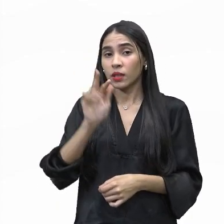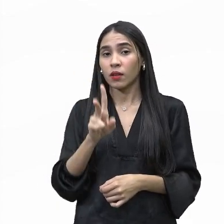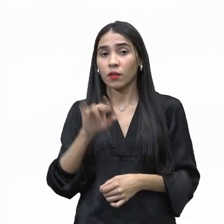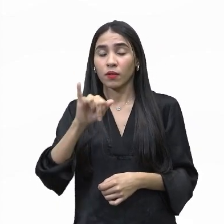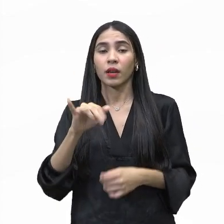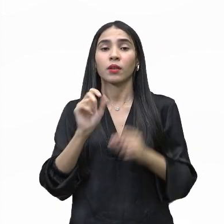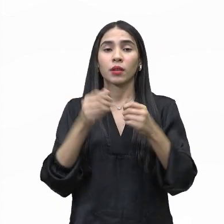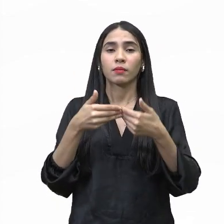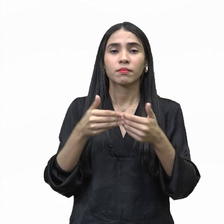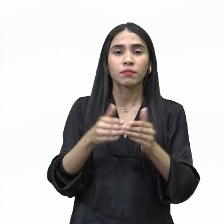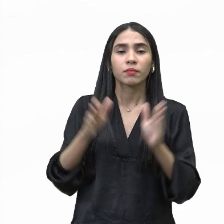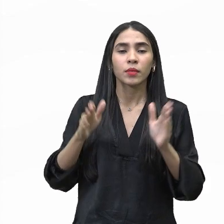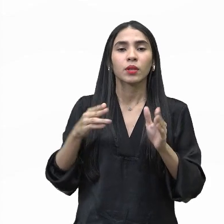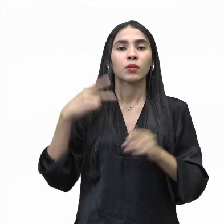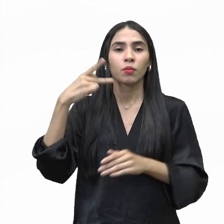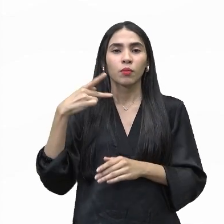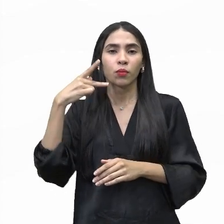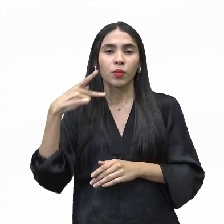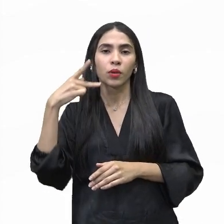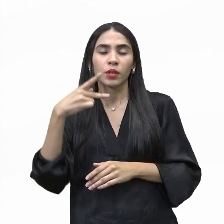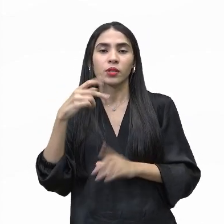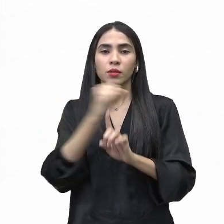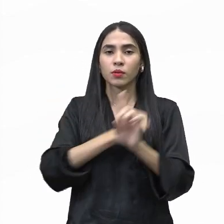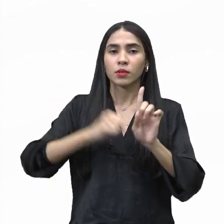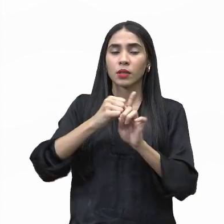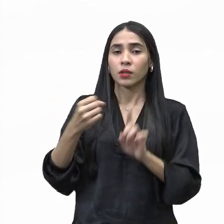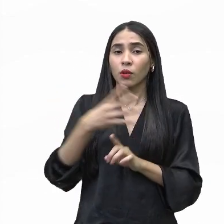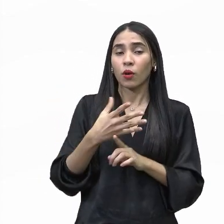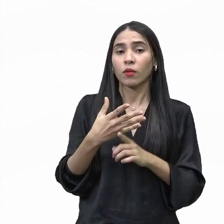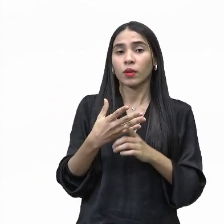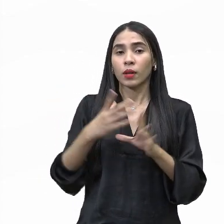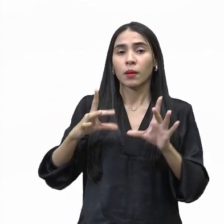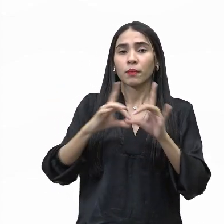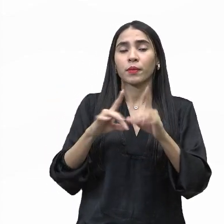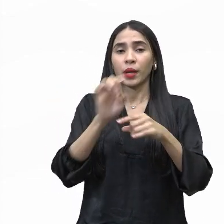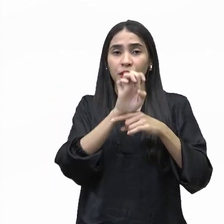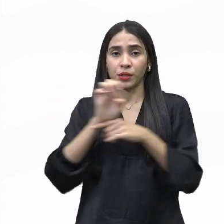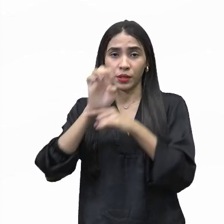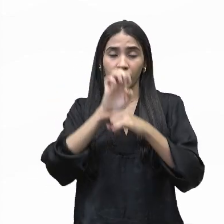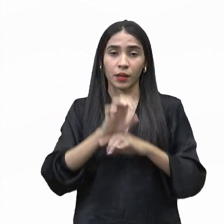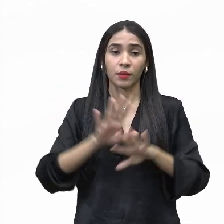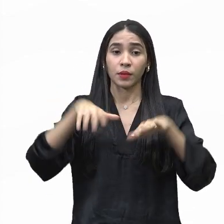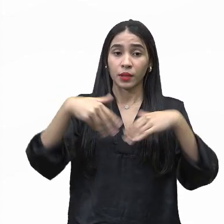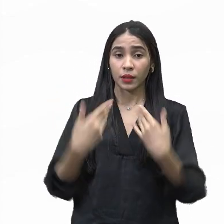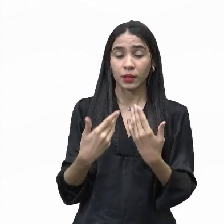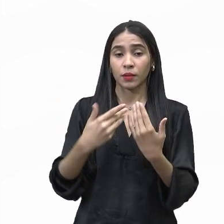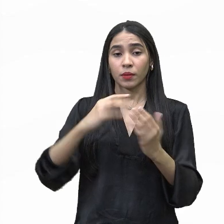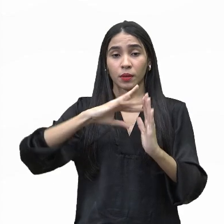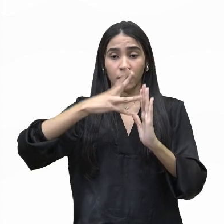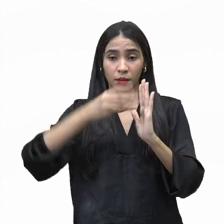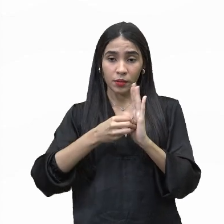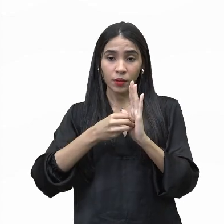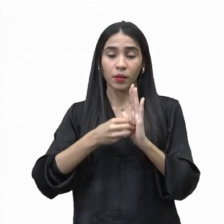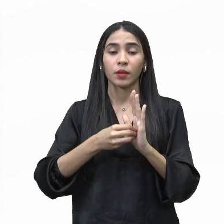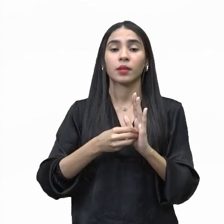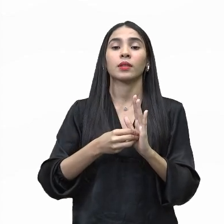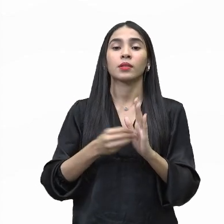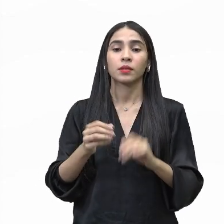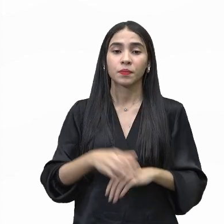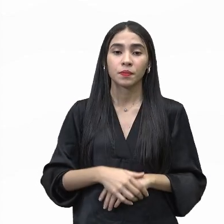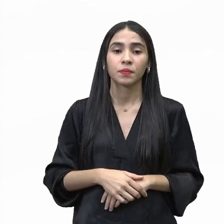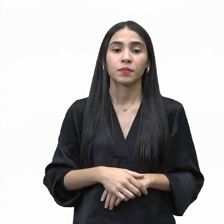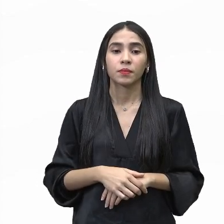abrir espaço para políticas sociais a partir dos estados, certo? Então, a Amazônia, nas últimas